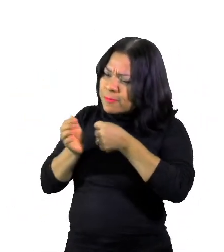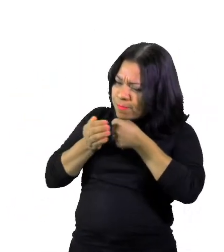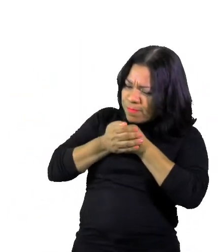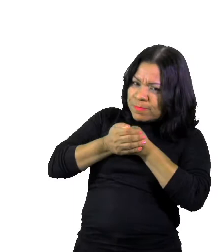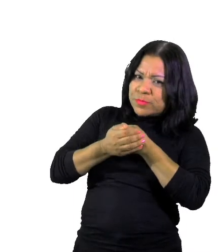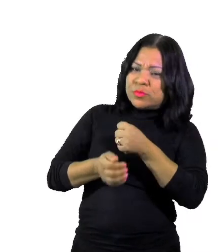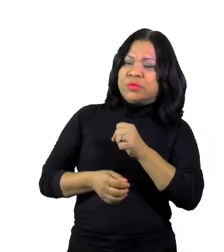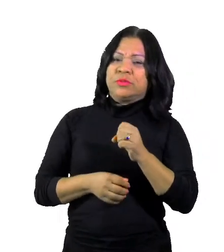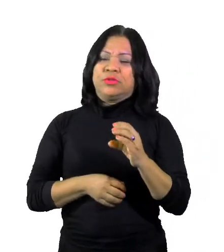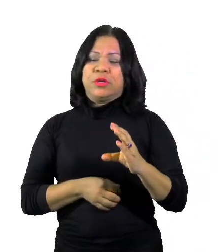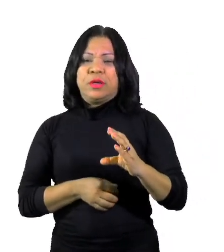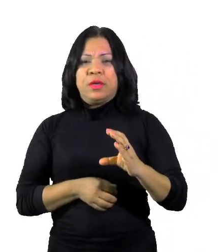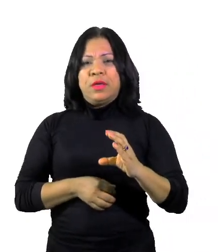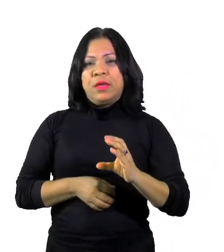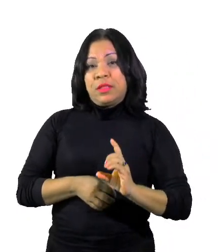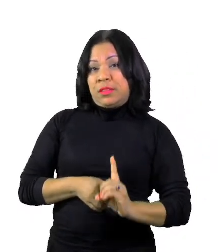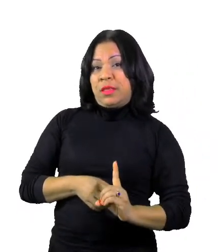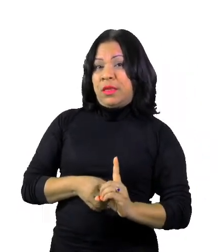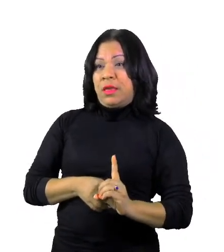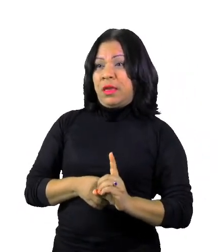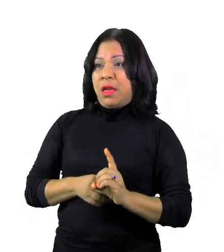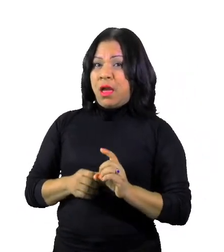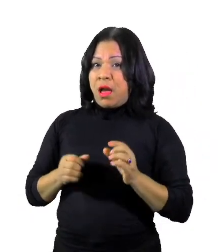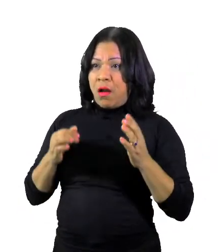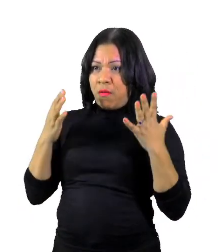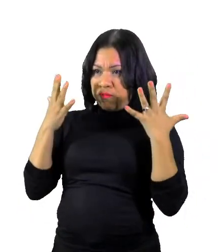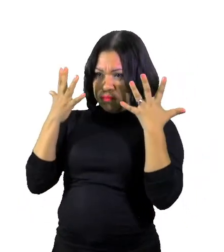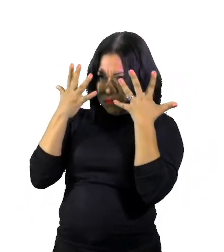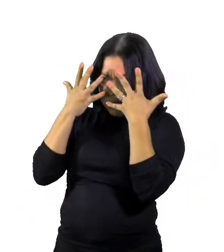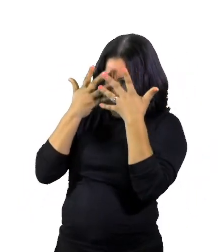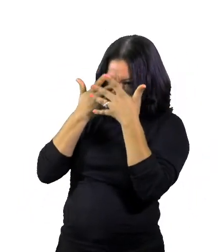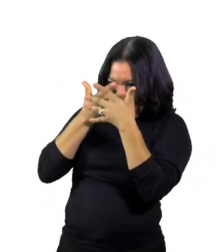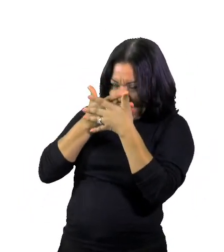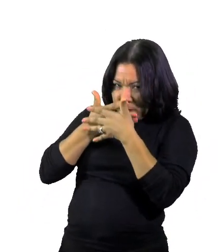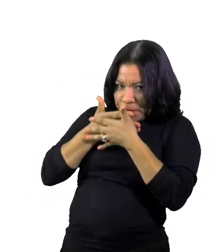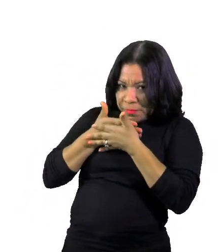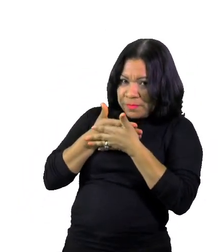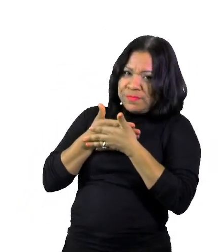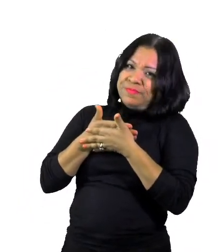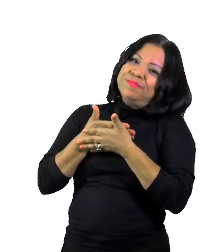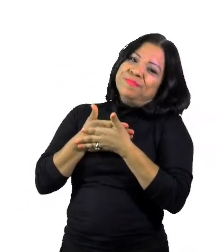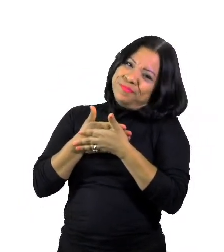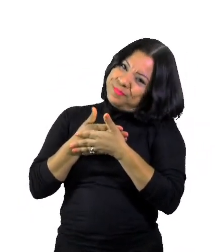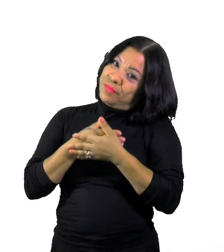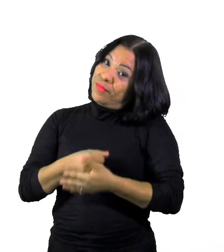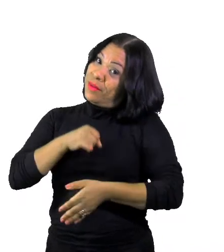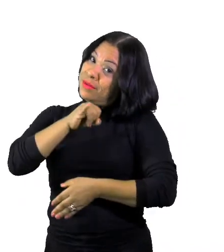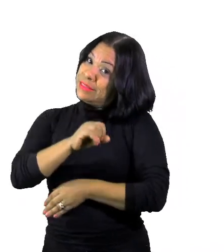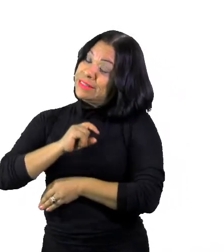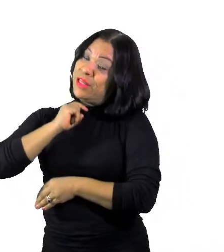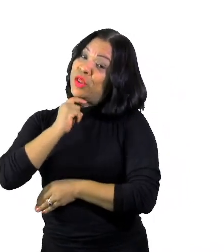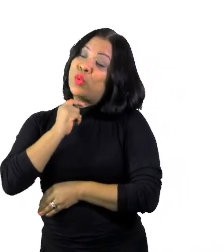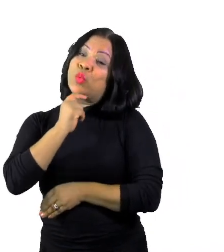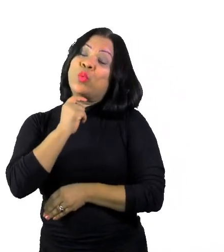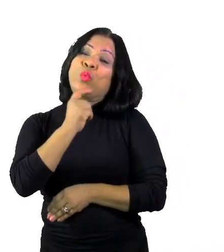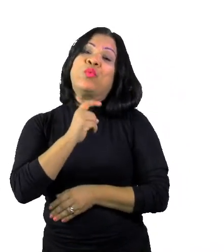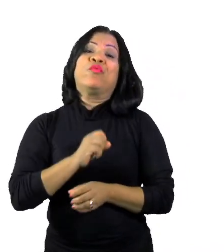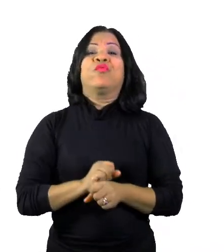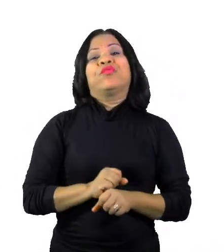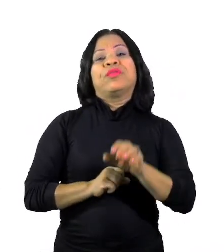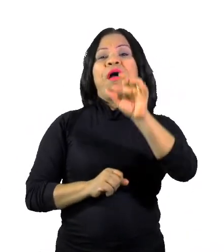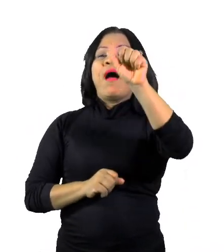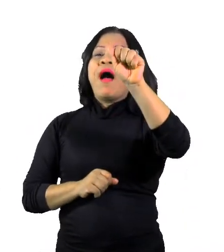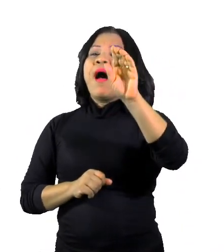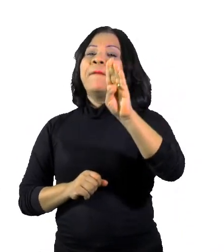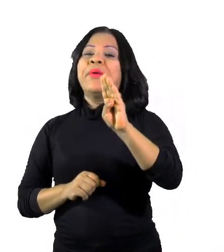D, ficar invisível? Aí você, se estiver em dúvida, dá a opção a